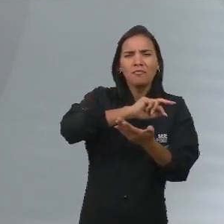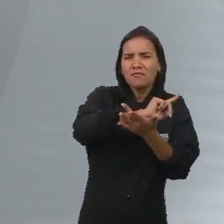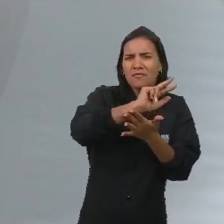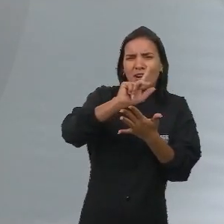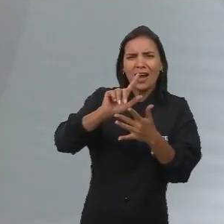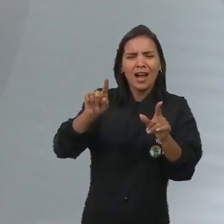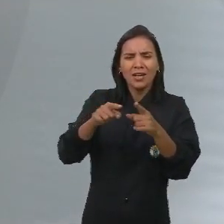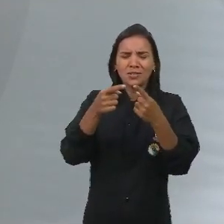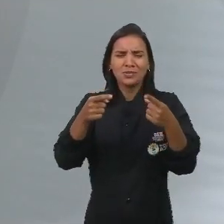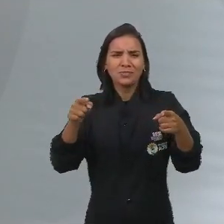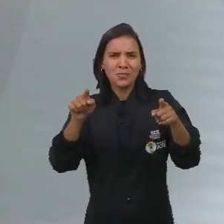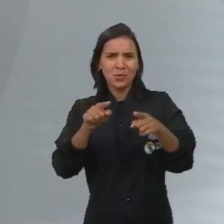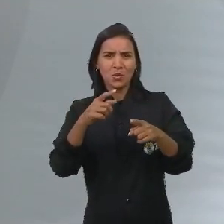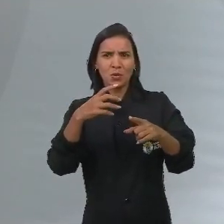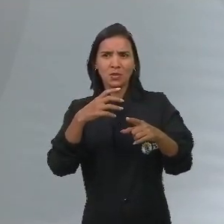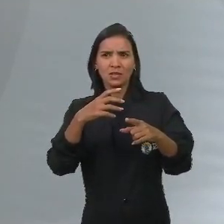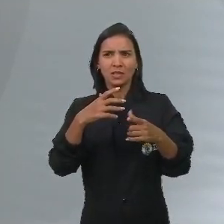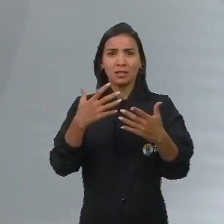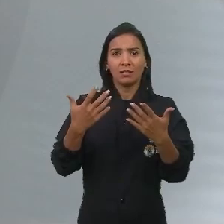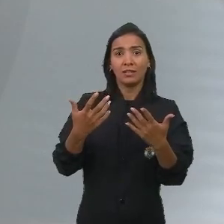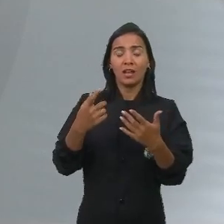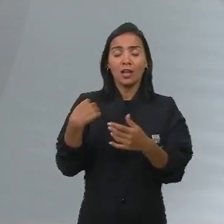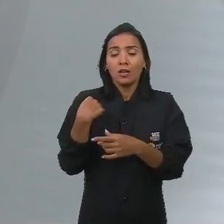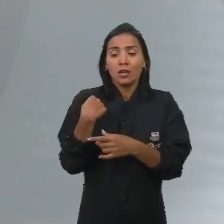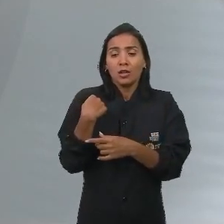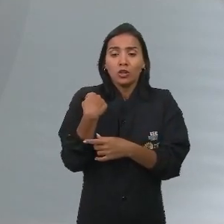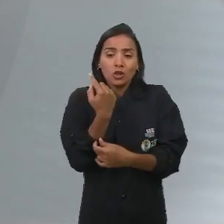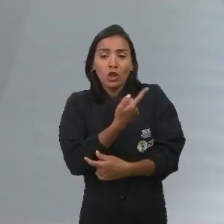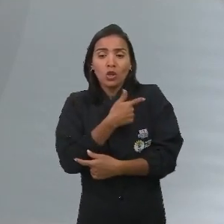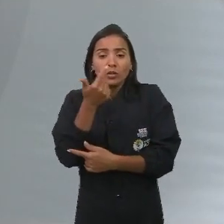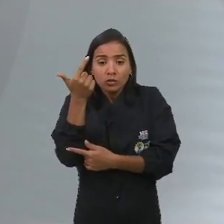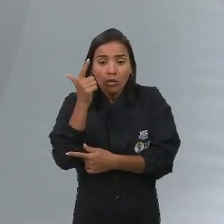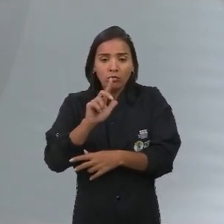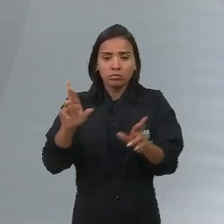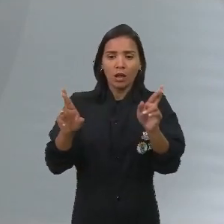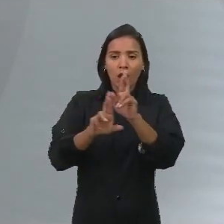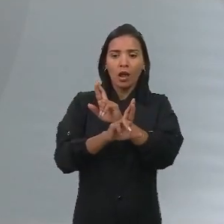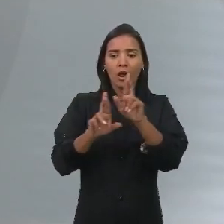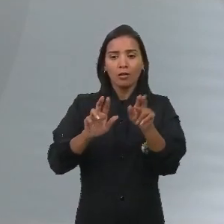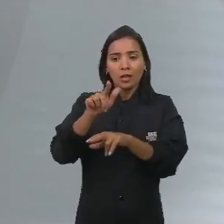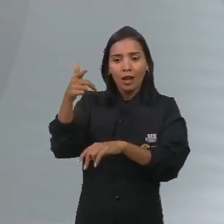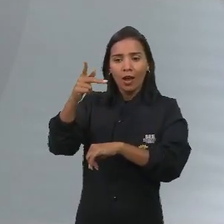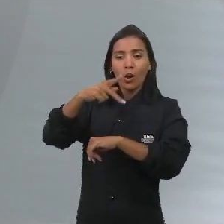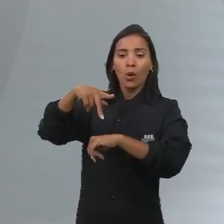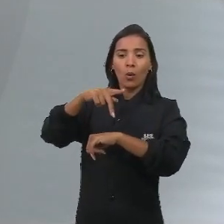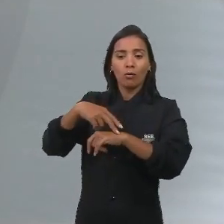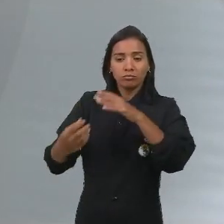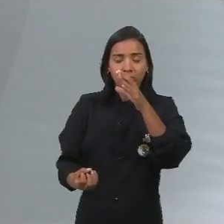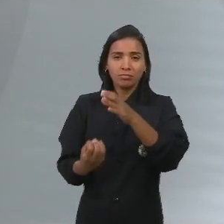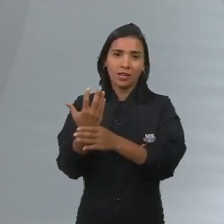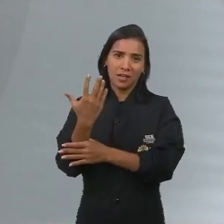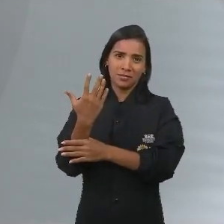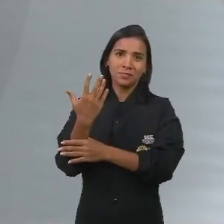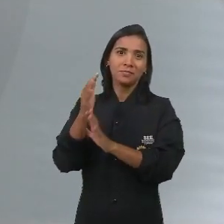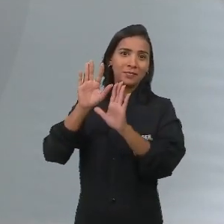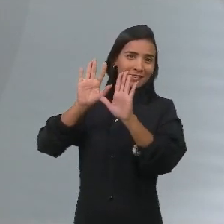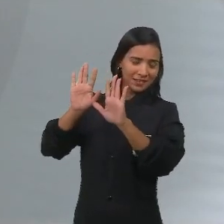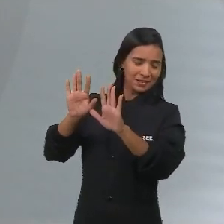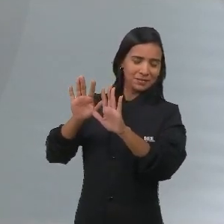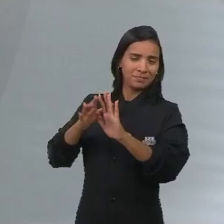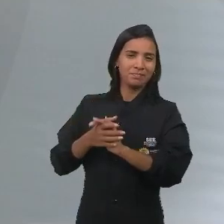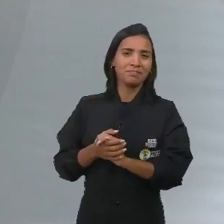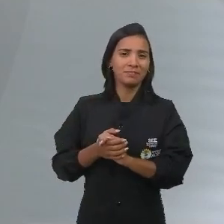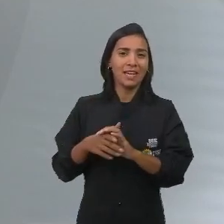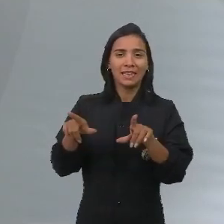enfim palavras danças que você consegue correlacionar a determinados países determinados grupos culturais